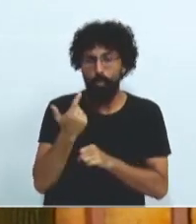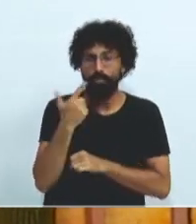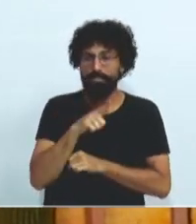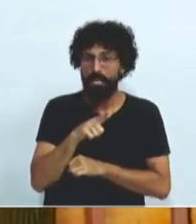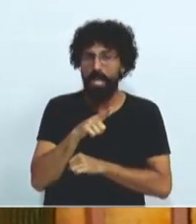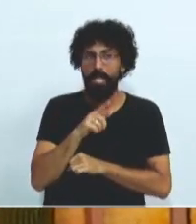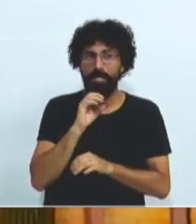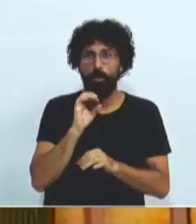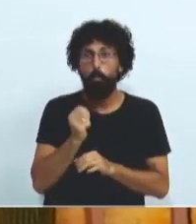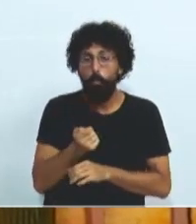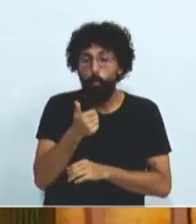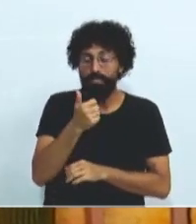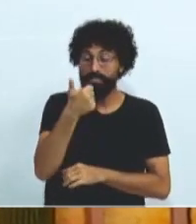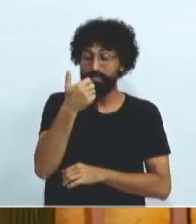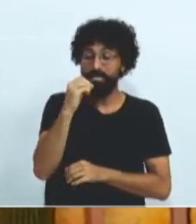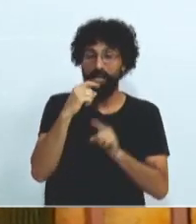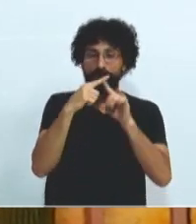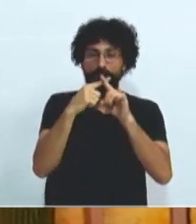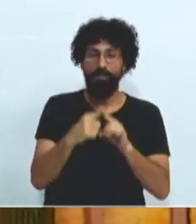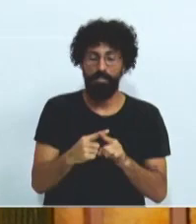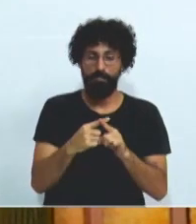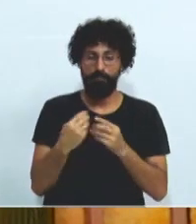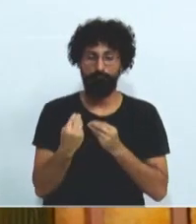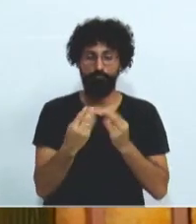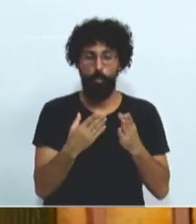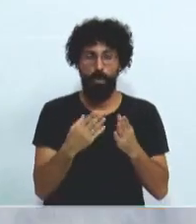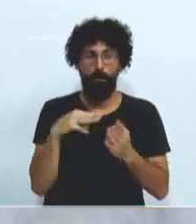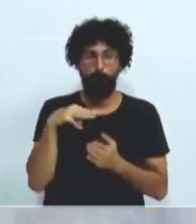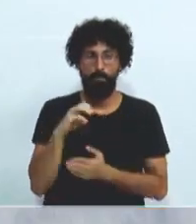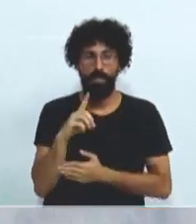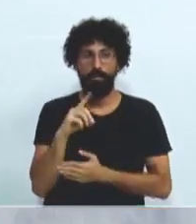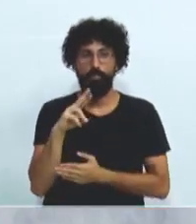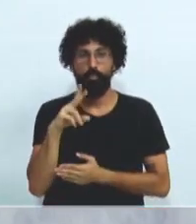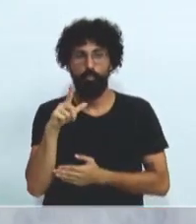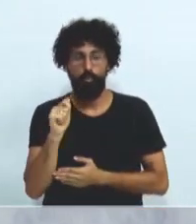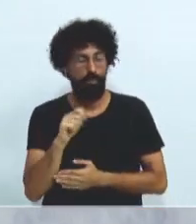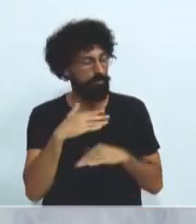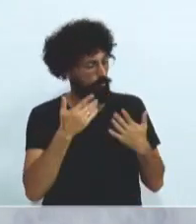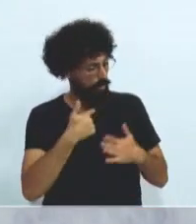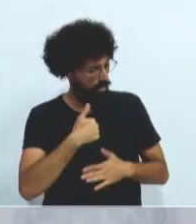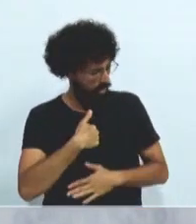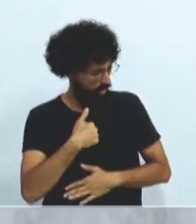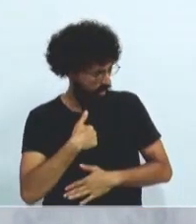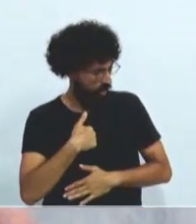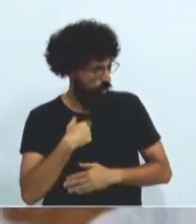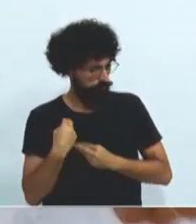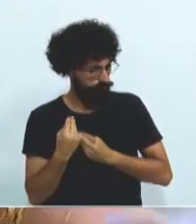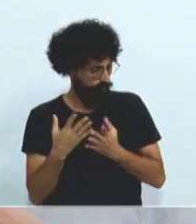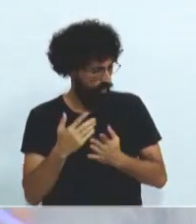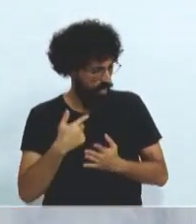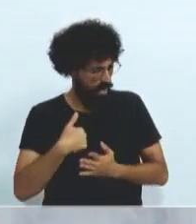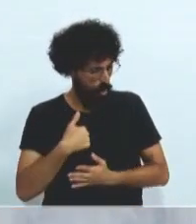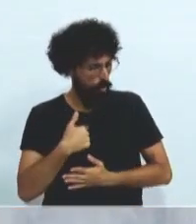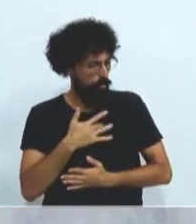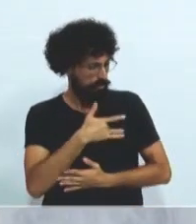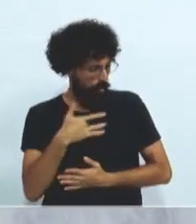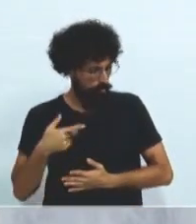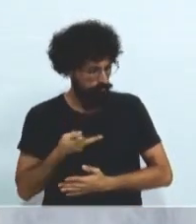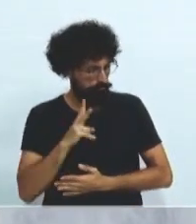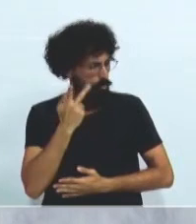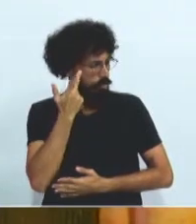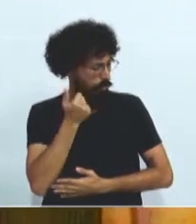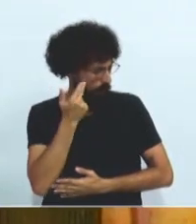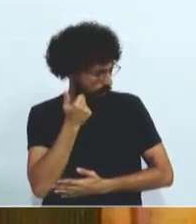e você pode doar várias vezes, salvar várias vidas. Eu, como doadora, não vou perder nada na minha saúde se eu for uma doadora de medula